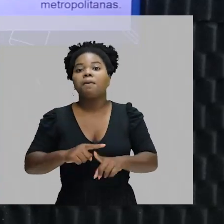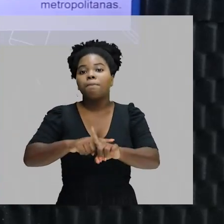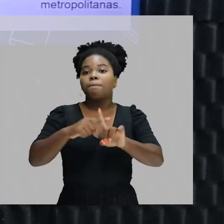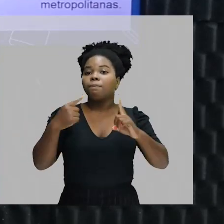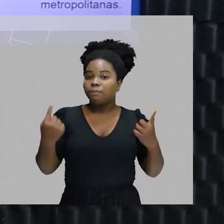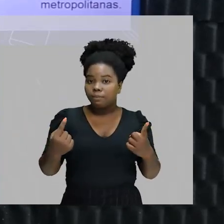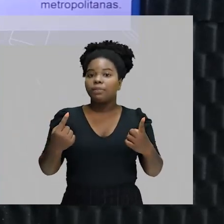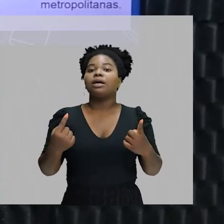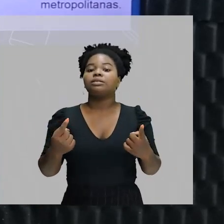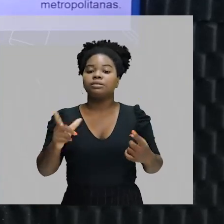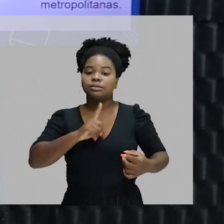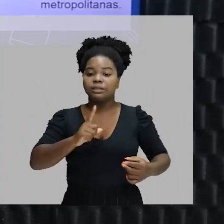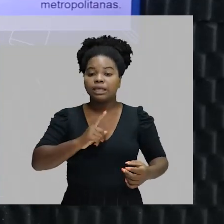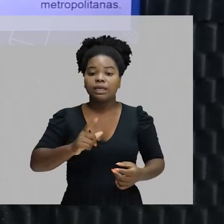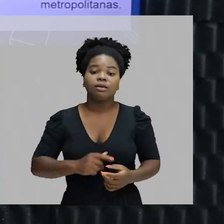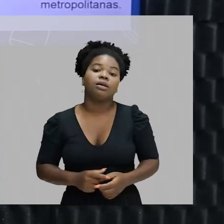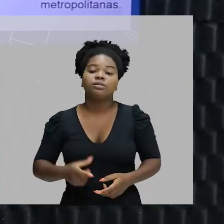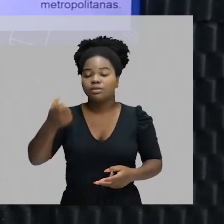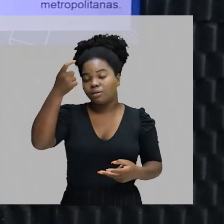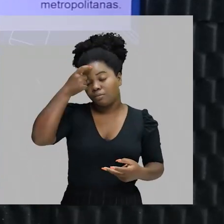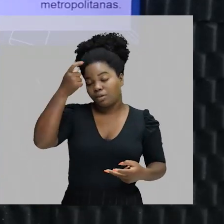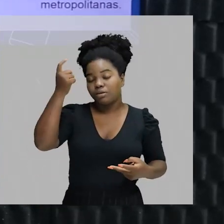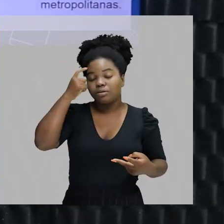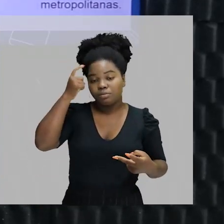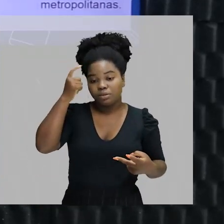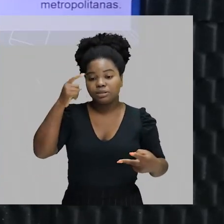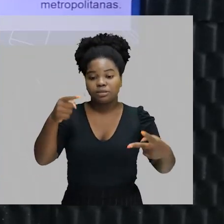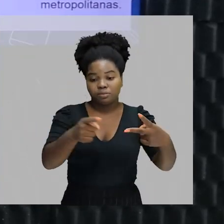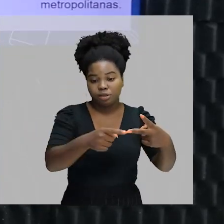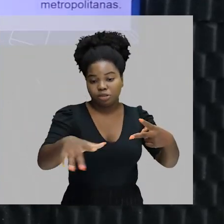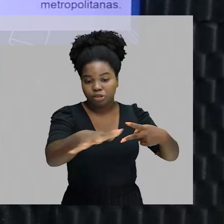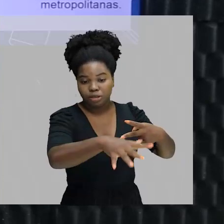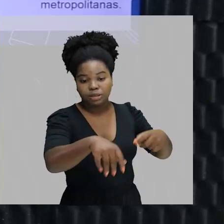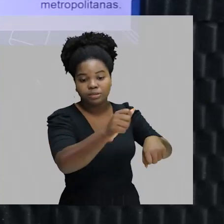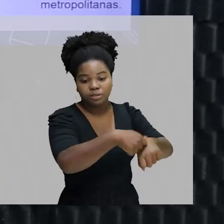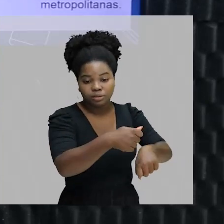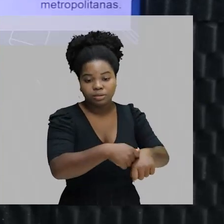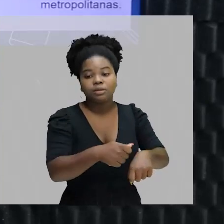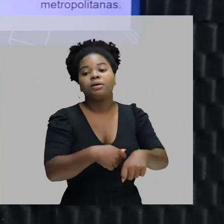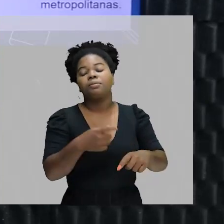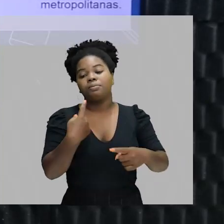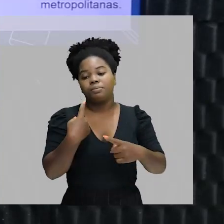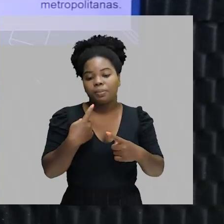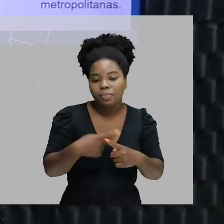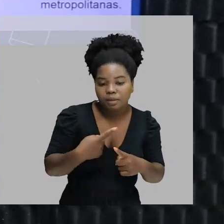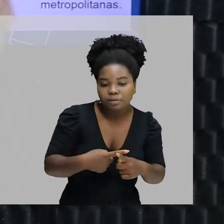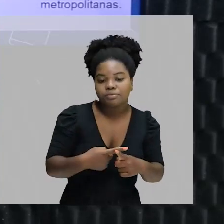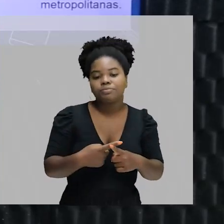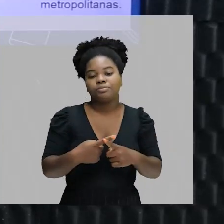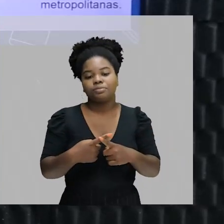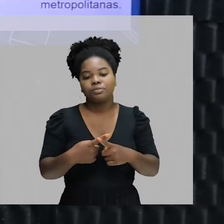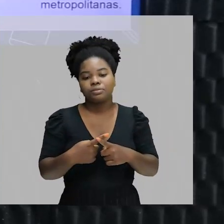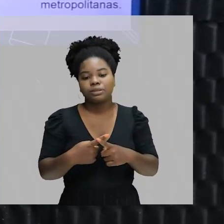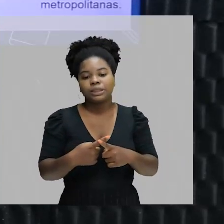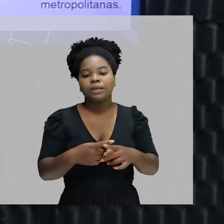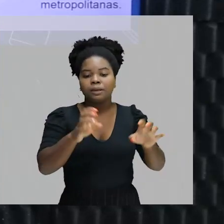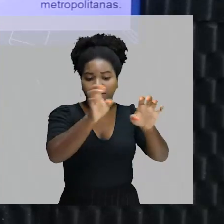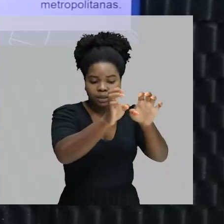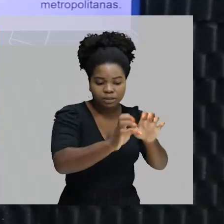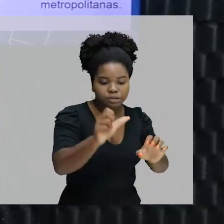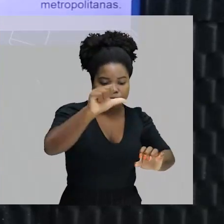né? Ganhou essa ideia de justamente áreas pobres devido à construção prática da